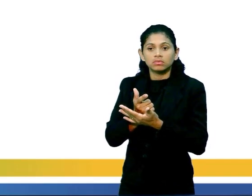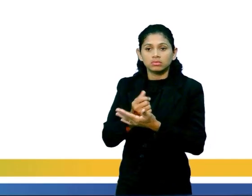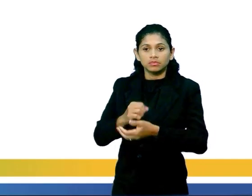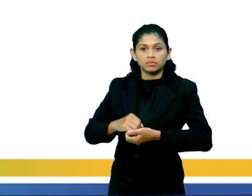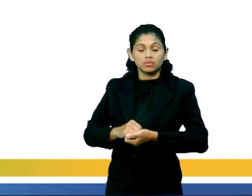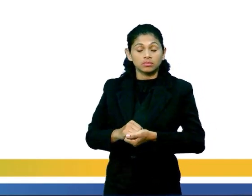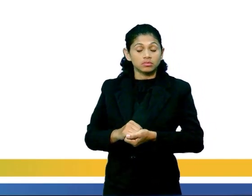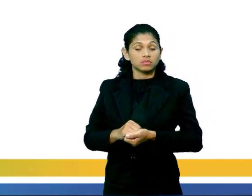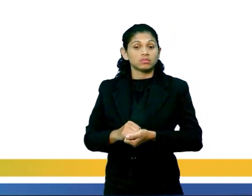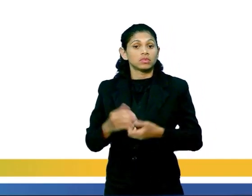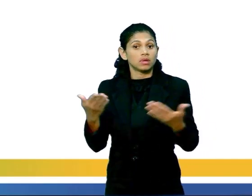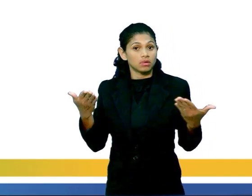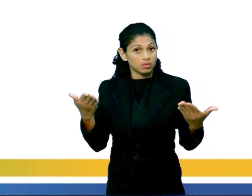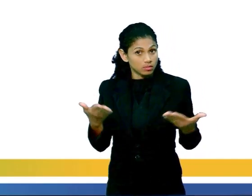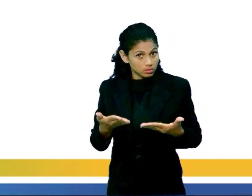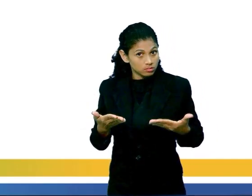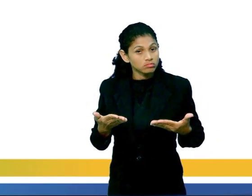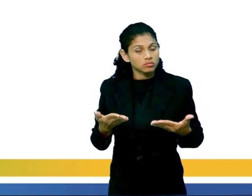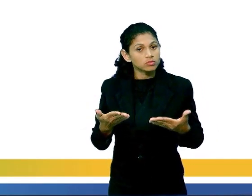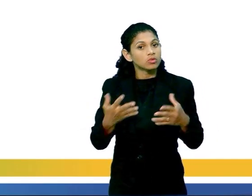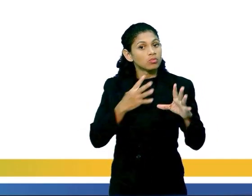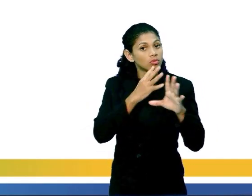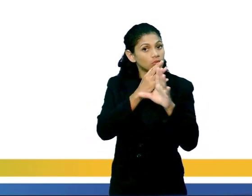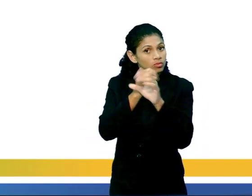vamos calcular a partir de agora.